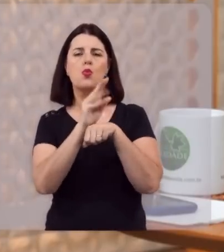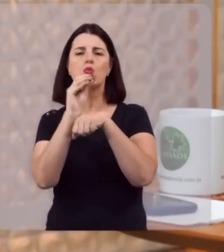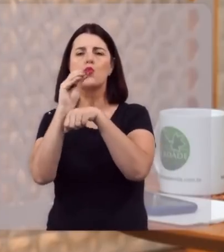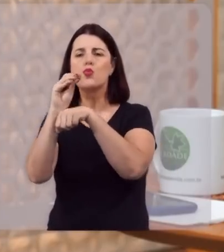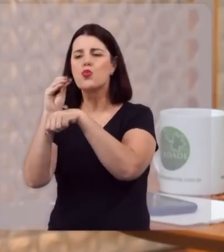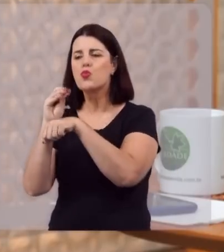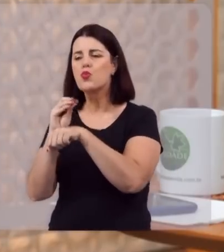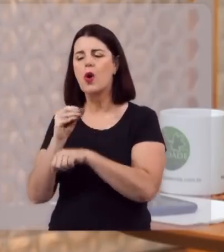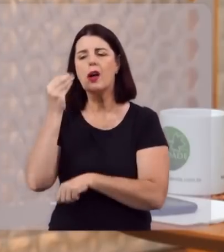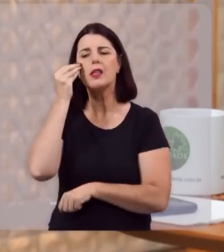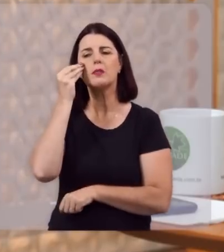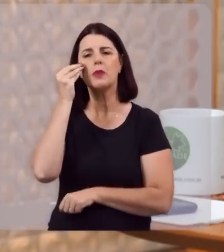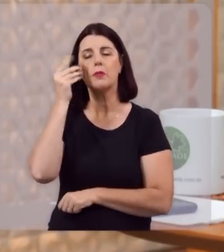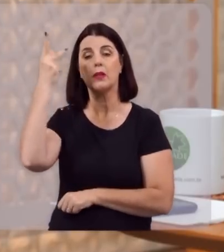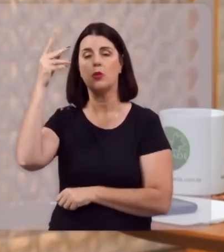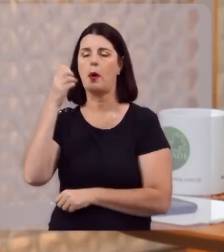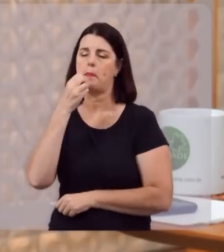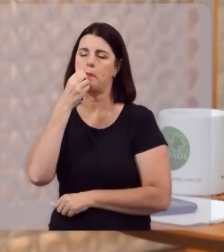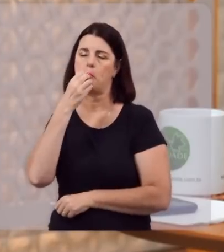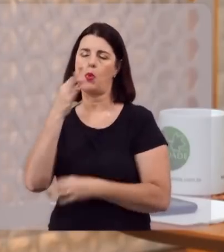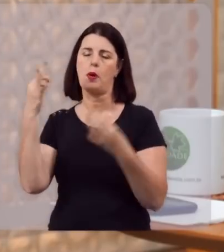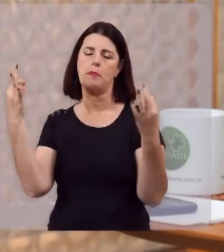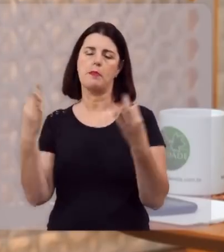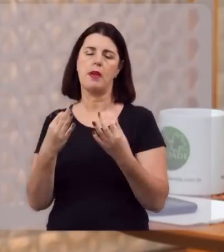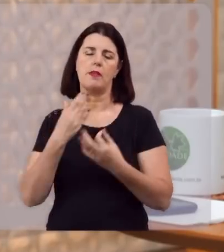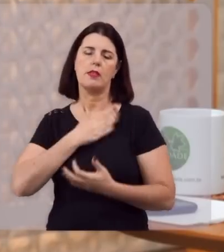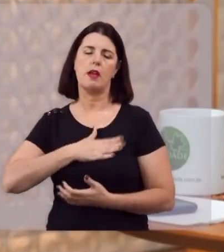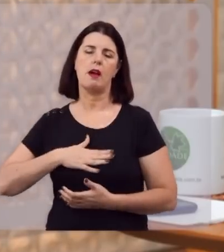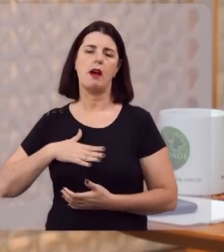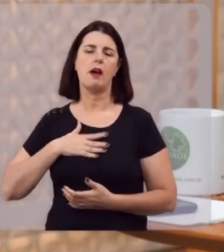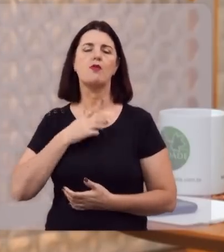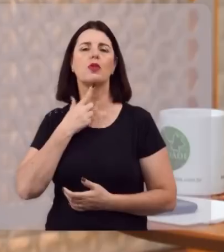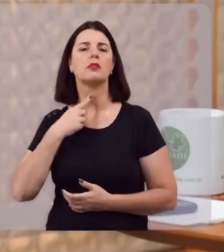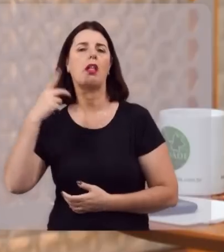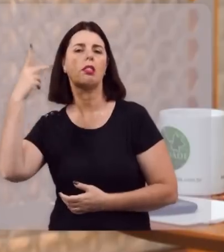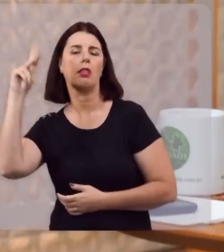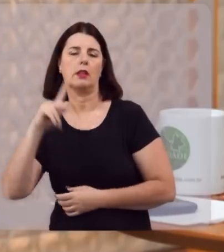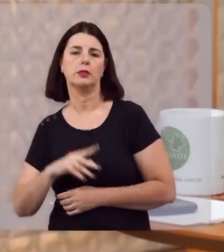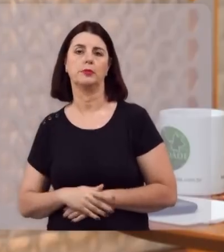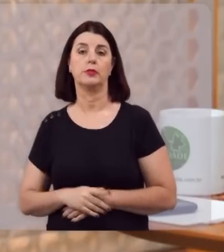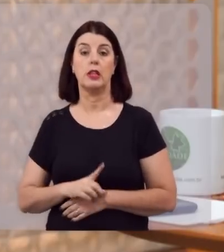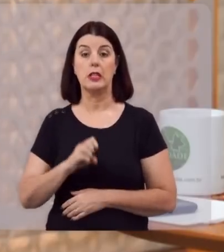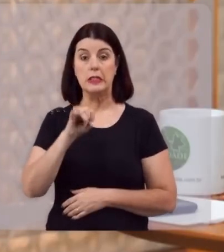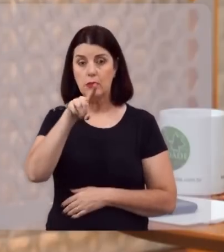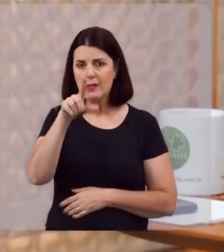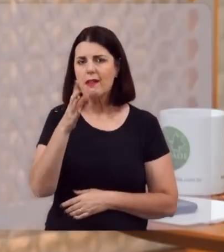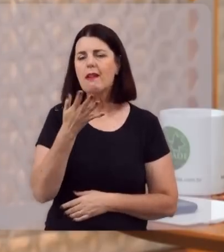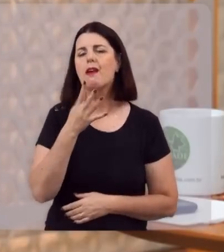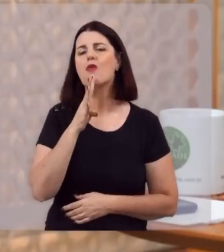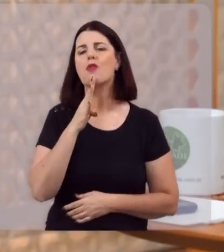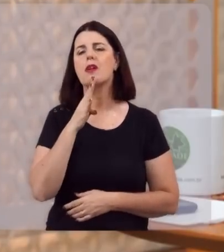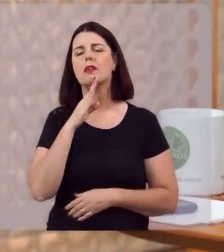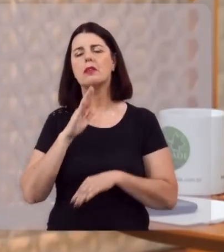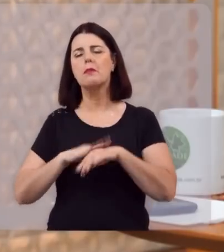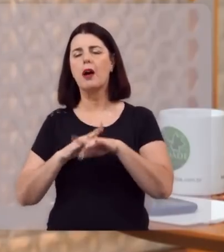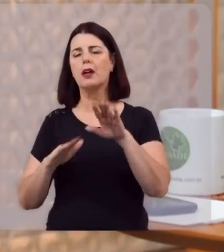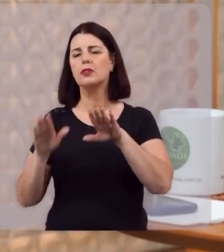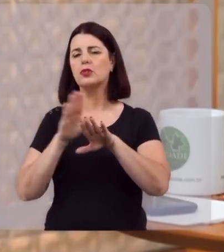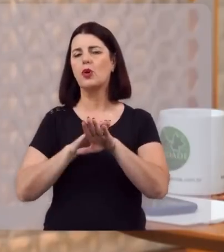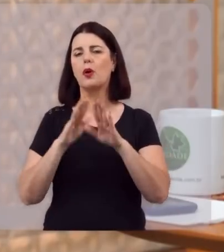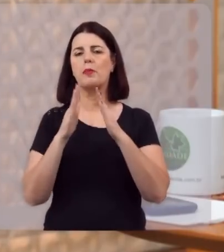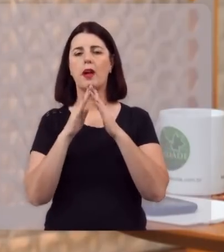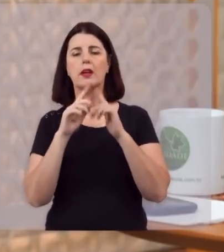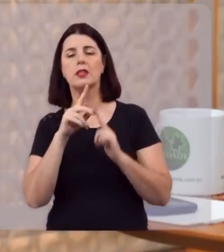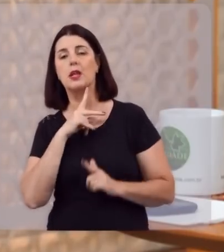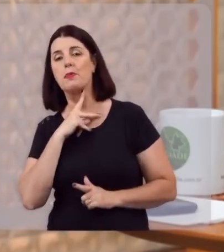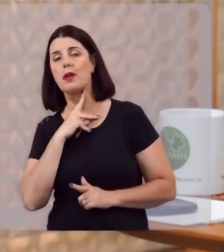que nós possamos de fato experimentar a sua boa perfeita e agradável vontade se você quer conhecer um pouquinho